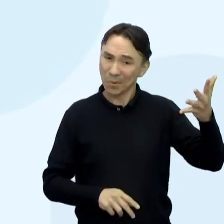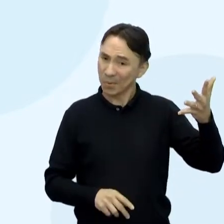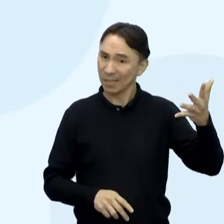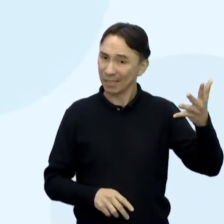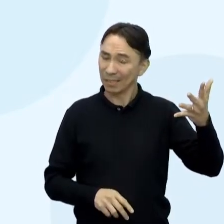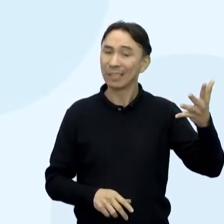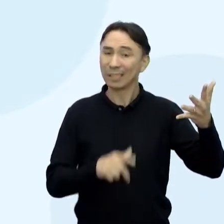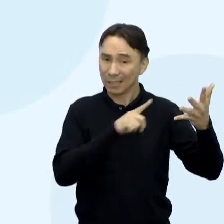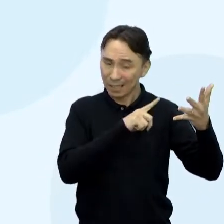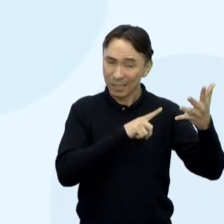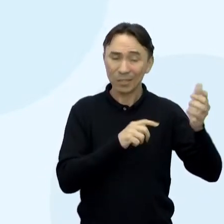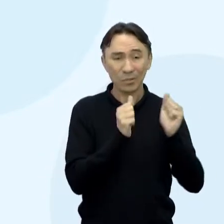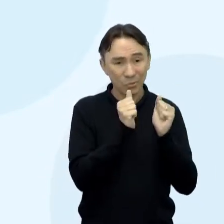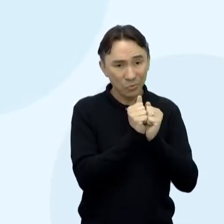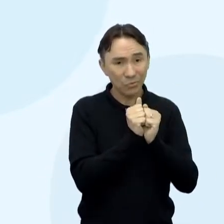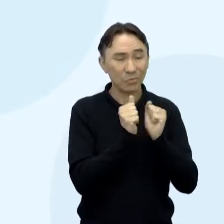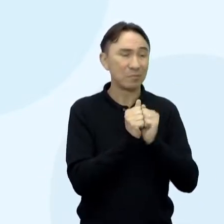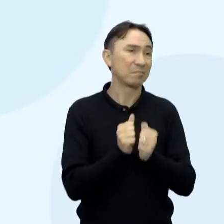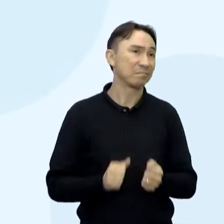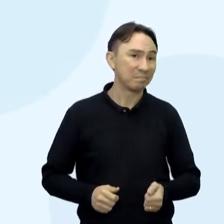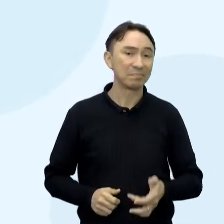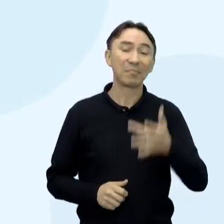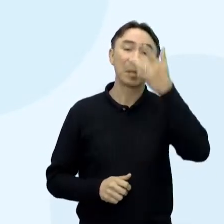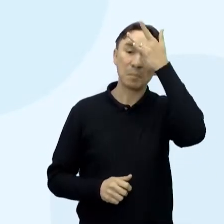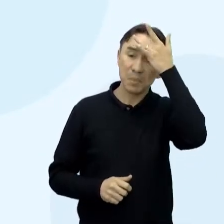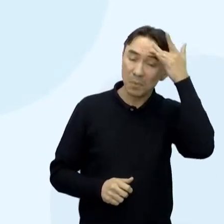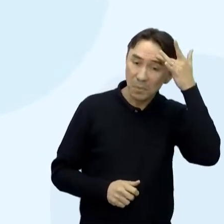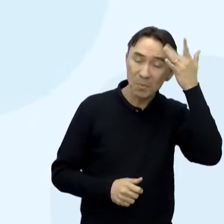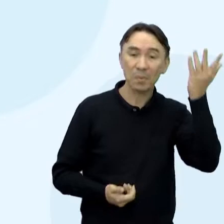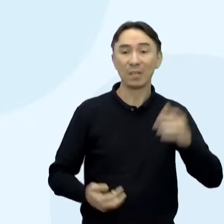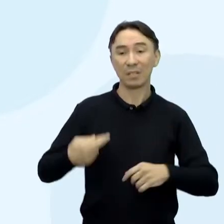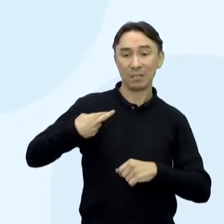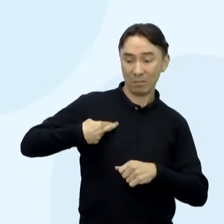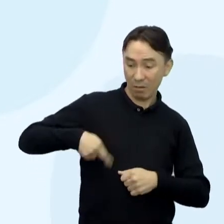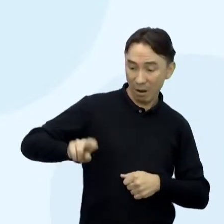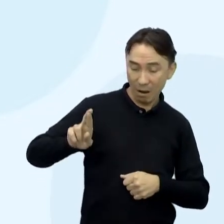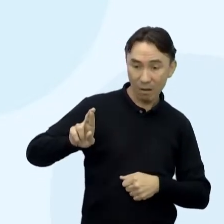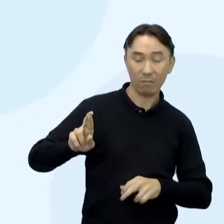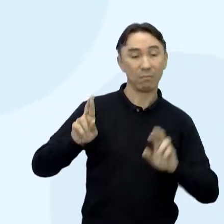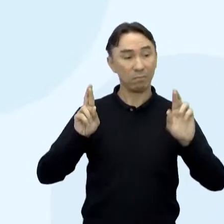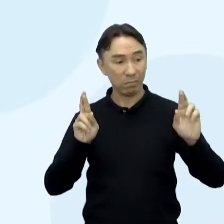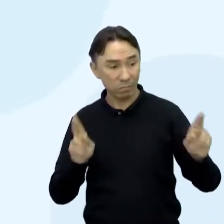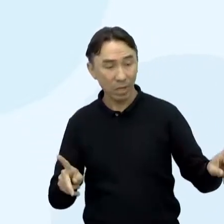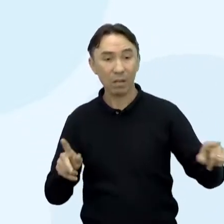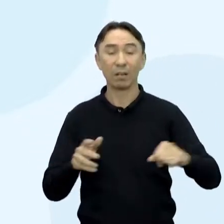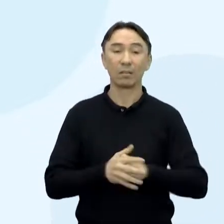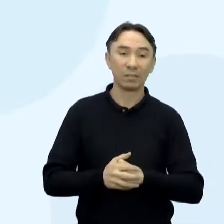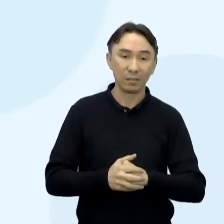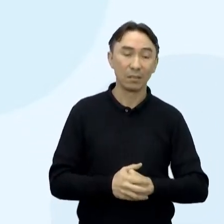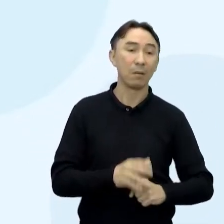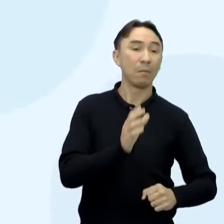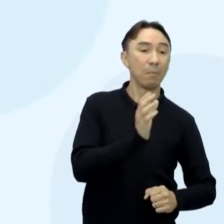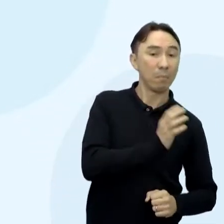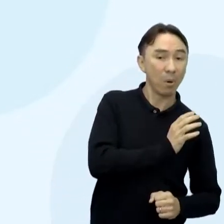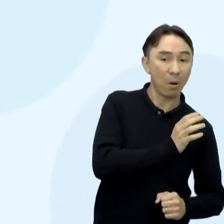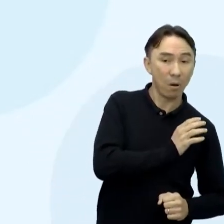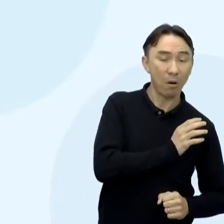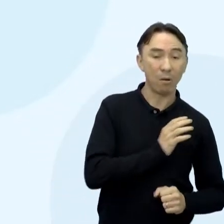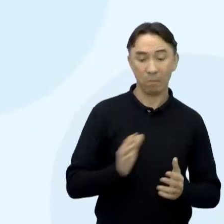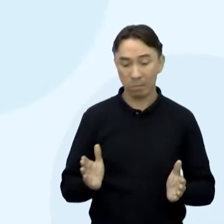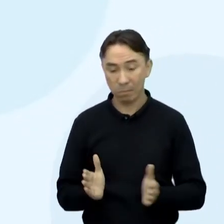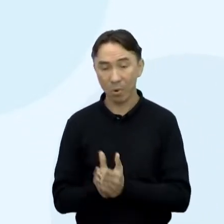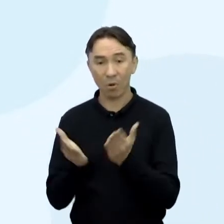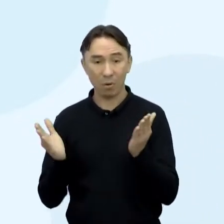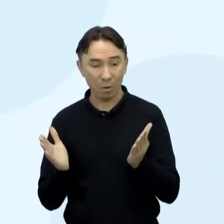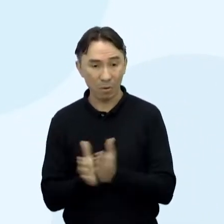diversos. Pessoas muitas vezes com religião diferente, com classe social diferente, com